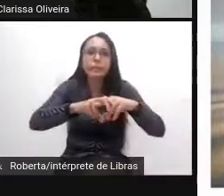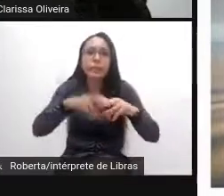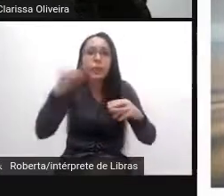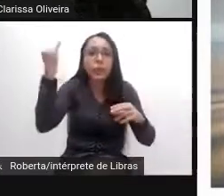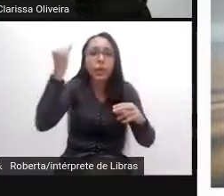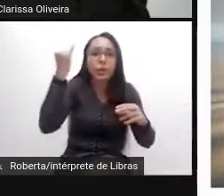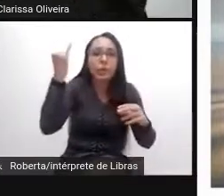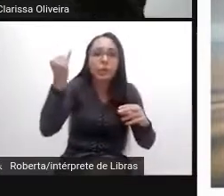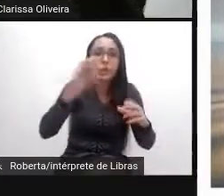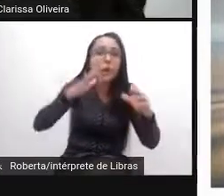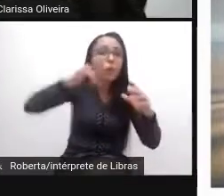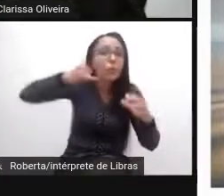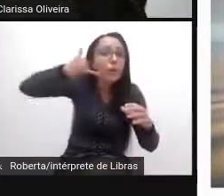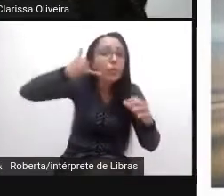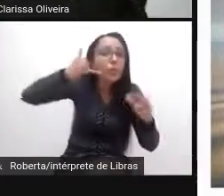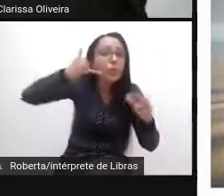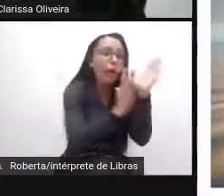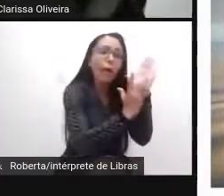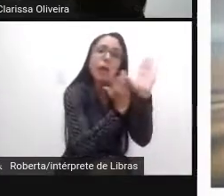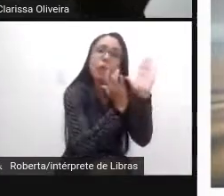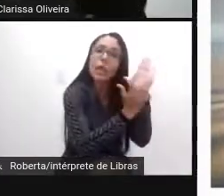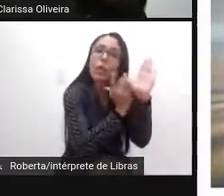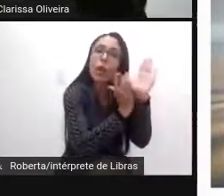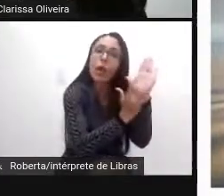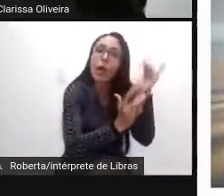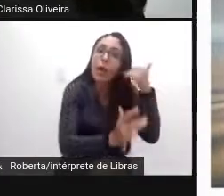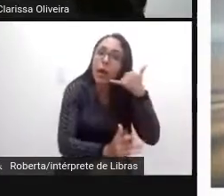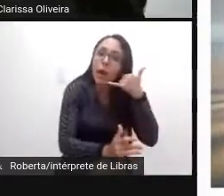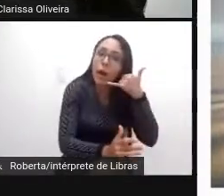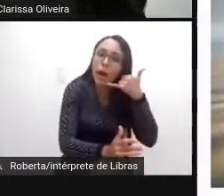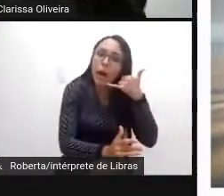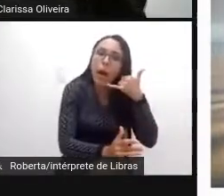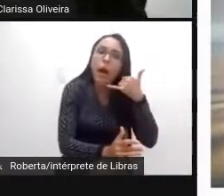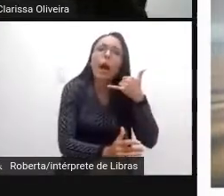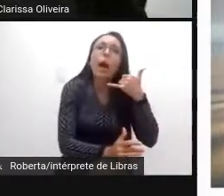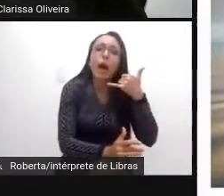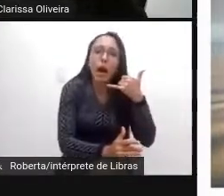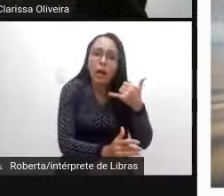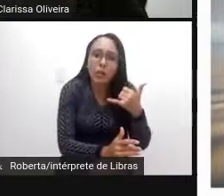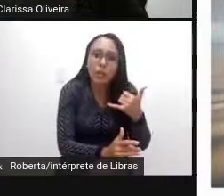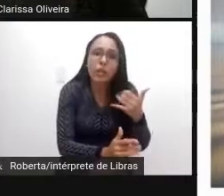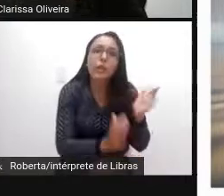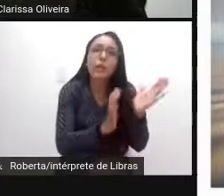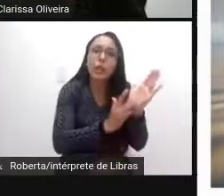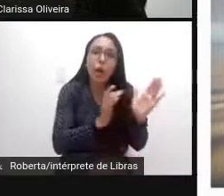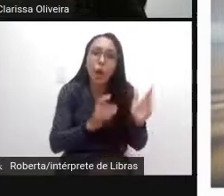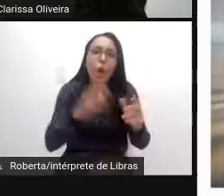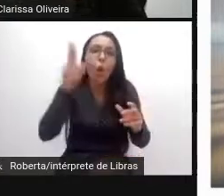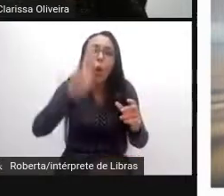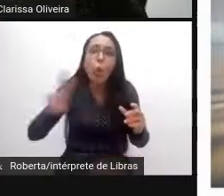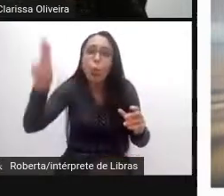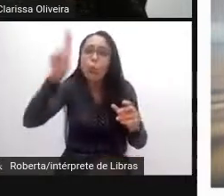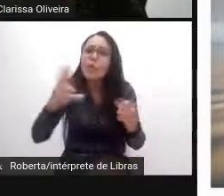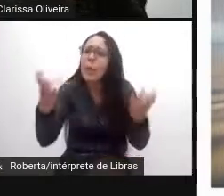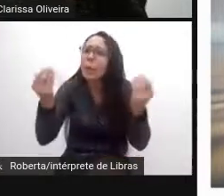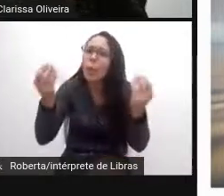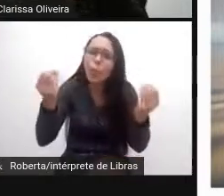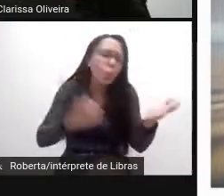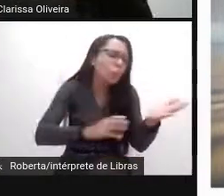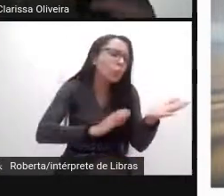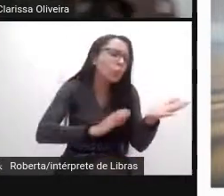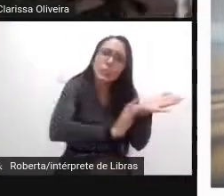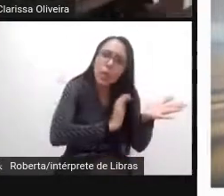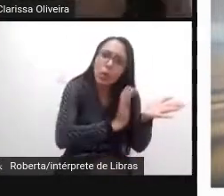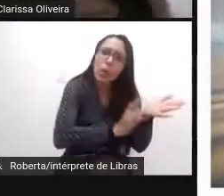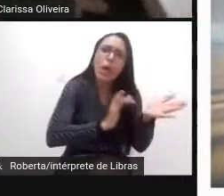celular, principalmente para os alunos. A gente mexe muito no celular. Alunos, professores, familiares no geral.